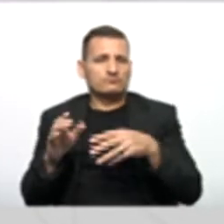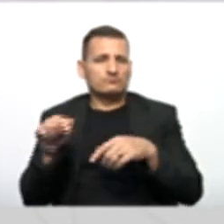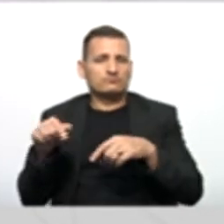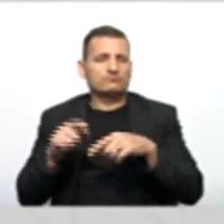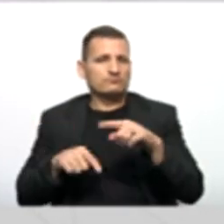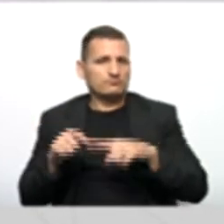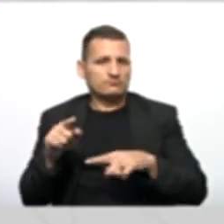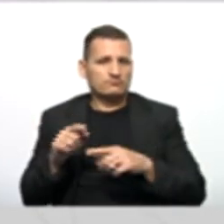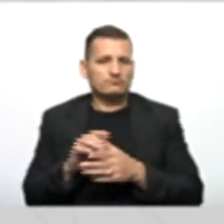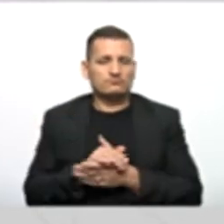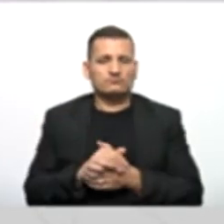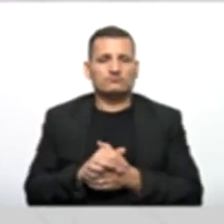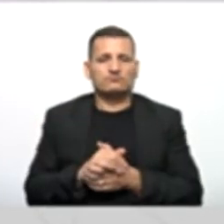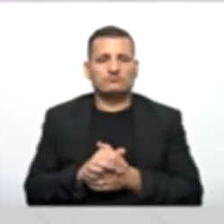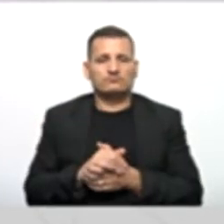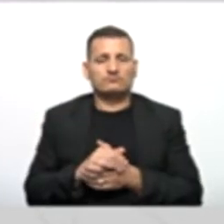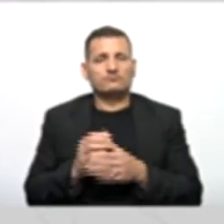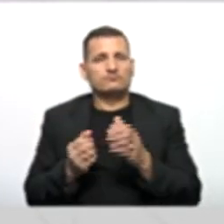produto.